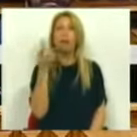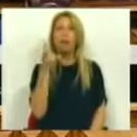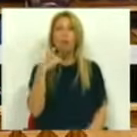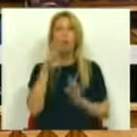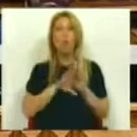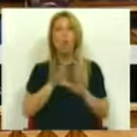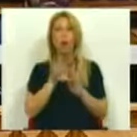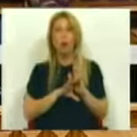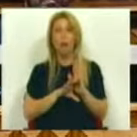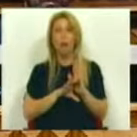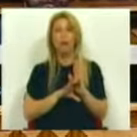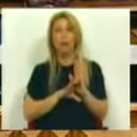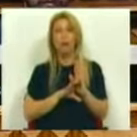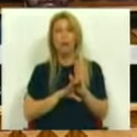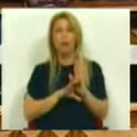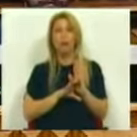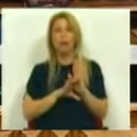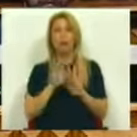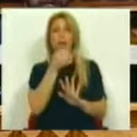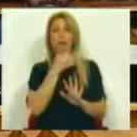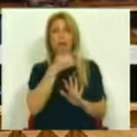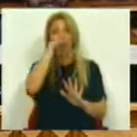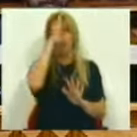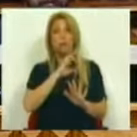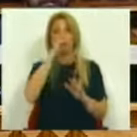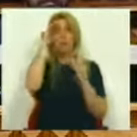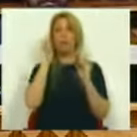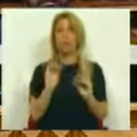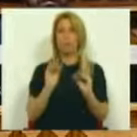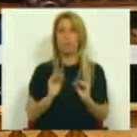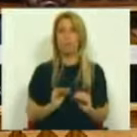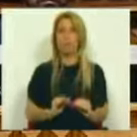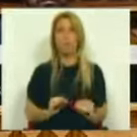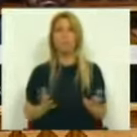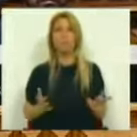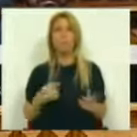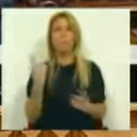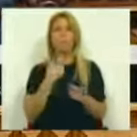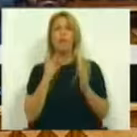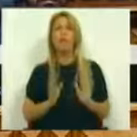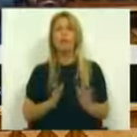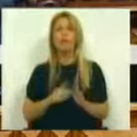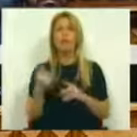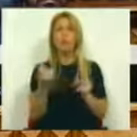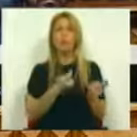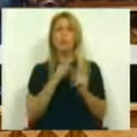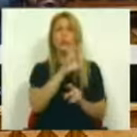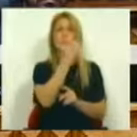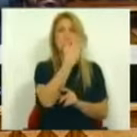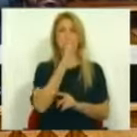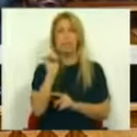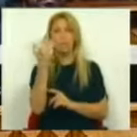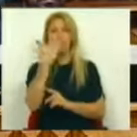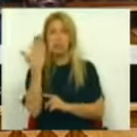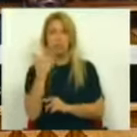revisão curricular empreendida pelo Ministério da Educação. Nós, já aqui num debate quinzenal com o Governo e com o